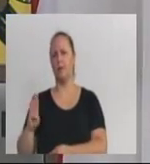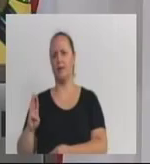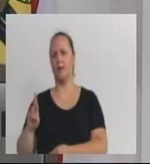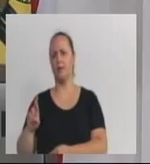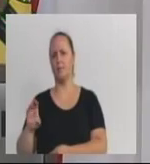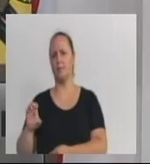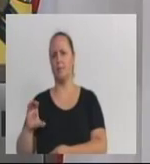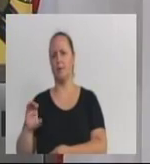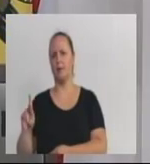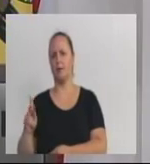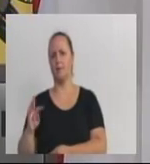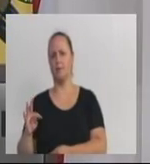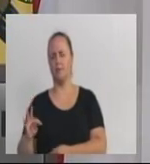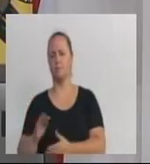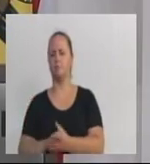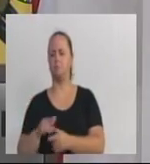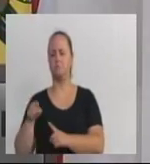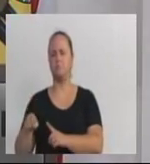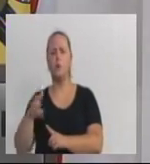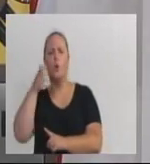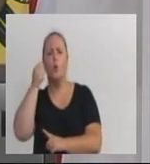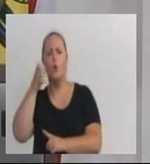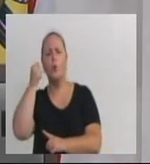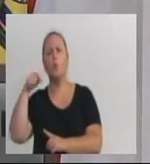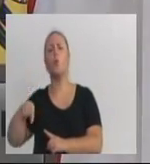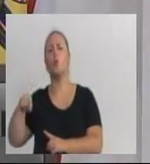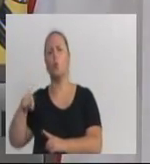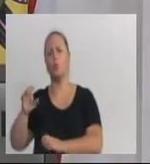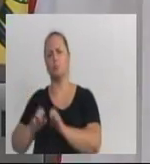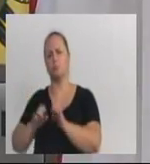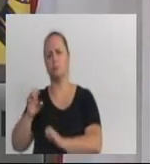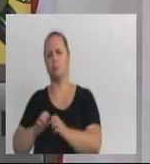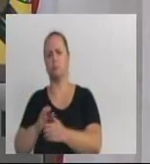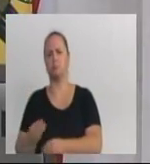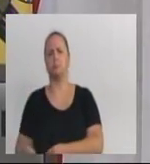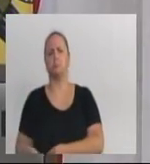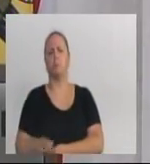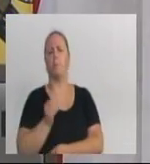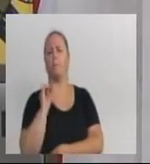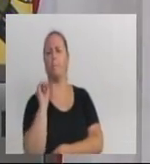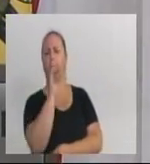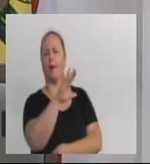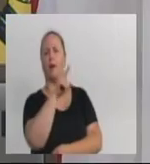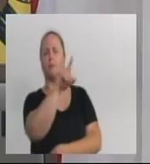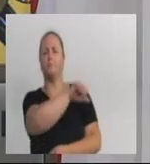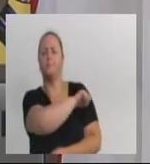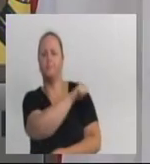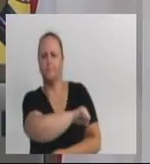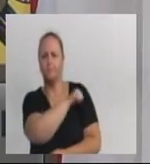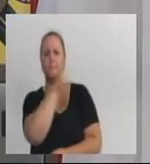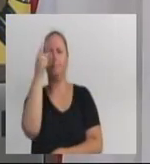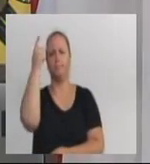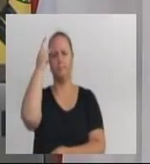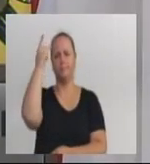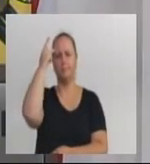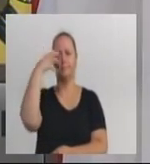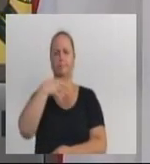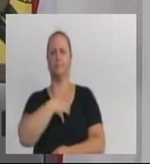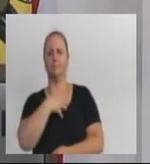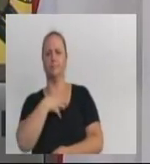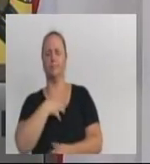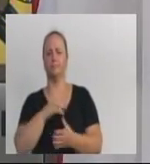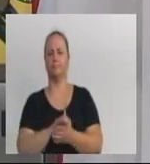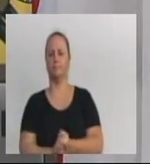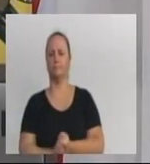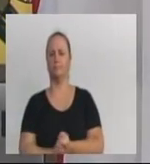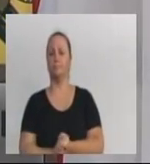Odebrecht, o patrimônio da Odebrecht, o lucro dela, vai para o Rio de Janeiro, vai para São Paulo, vai para a Bahia. A Piracicabana veio